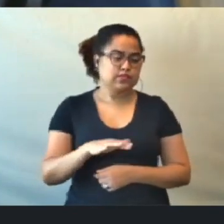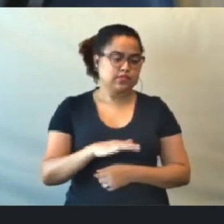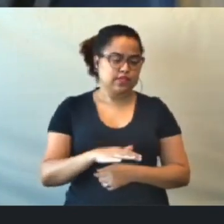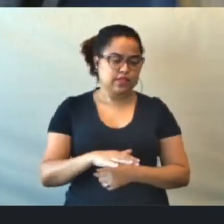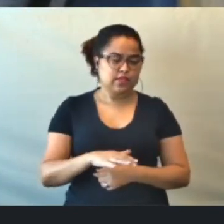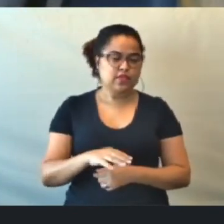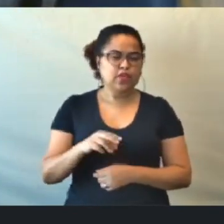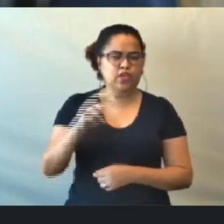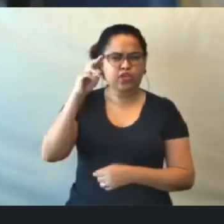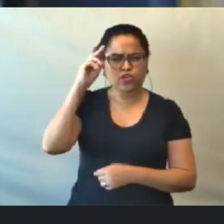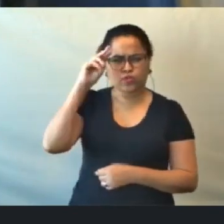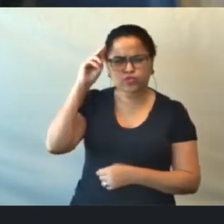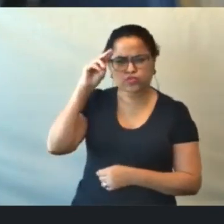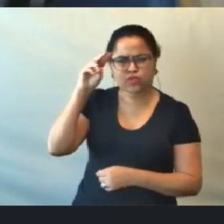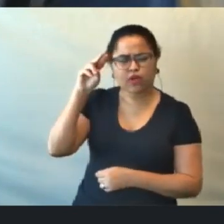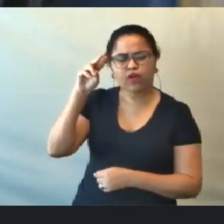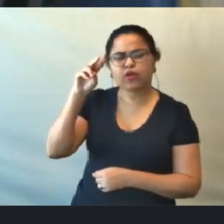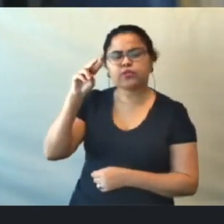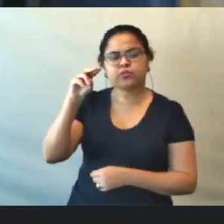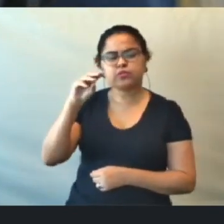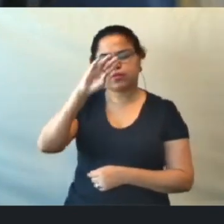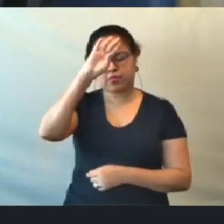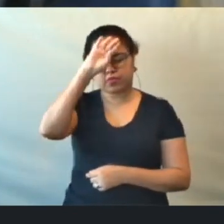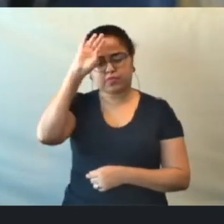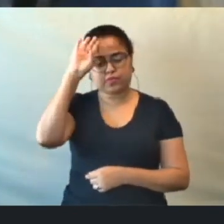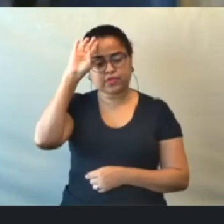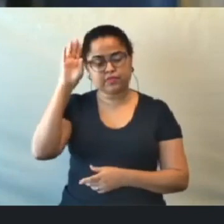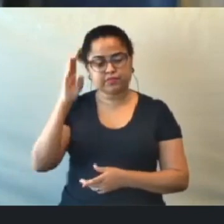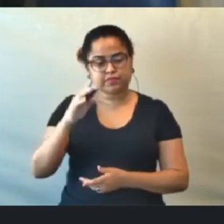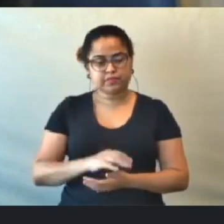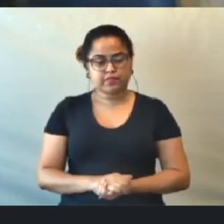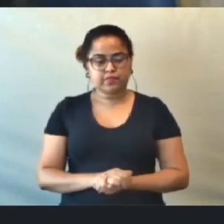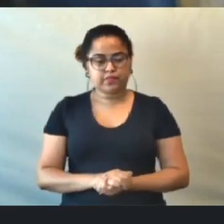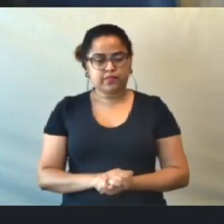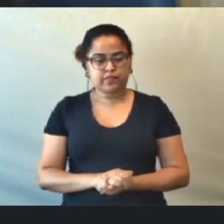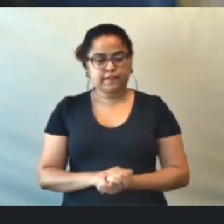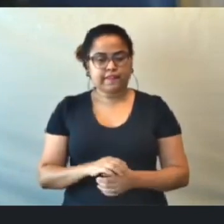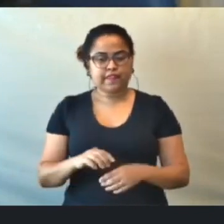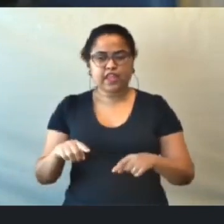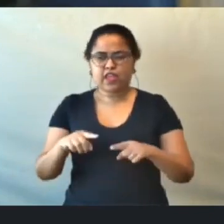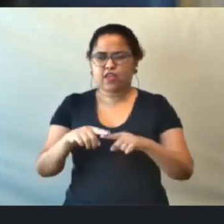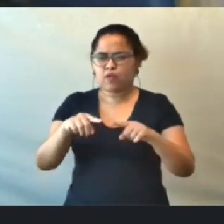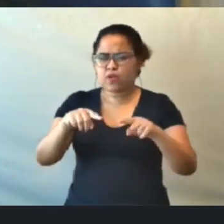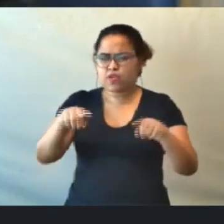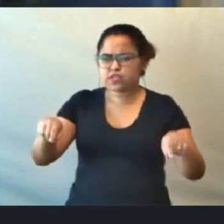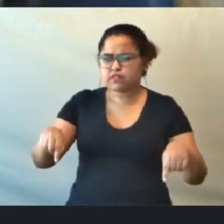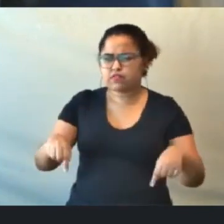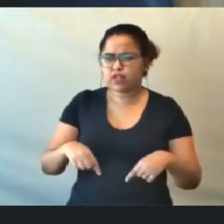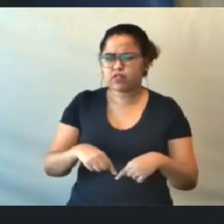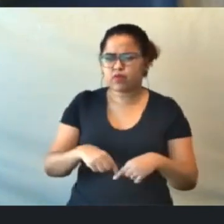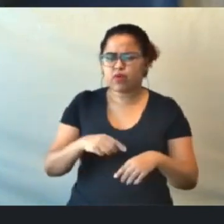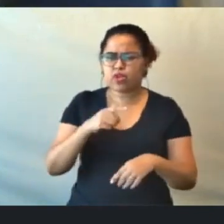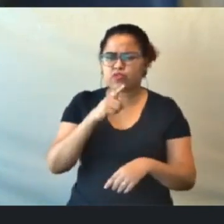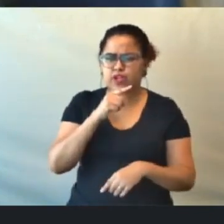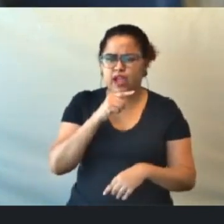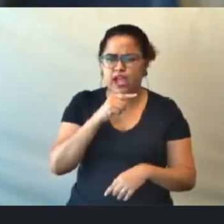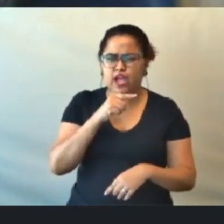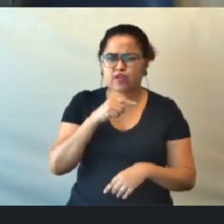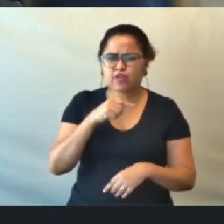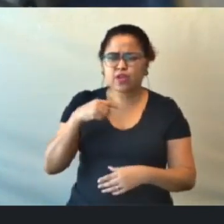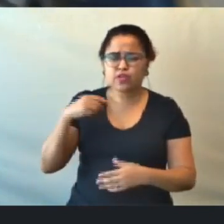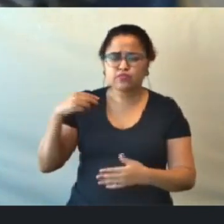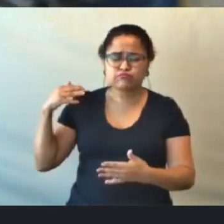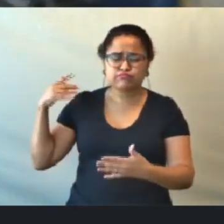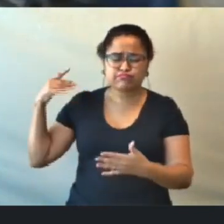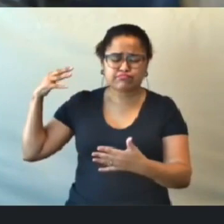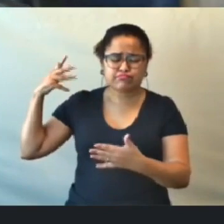Pampulha. Pampulha é um reservatório muito antigo, não é? Assim, acho admirável até que a gente tenha